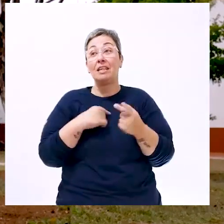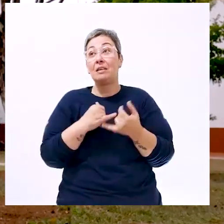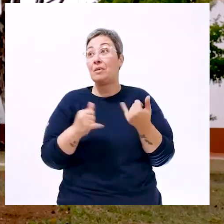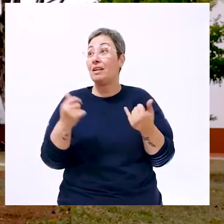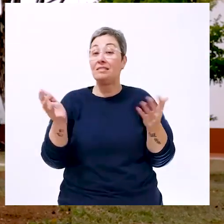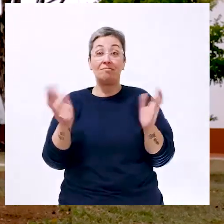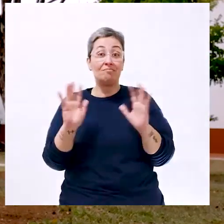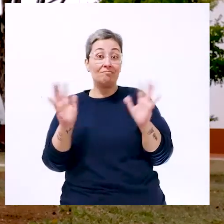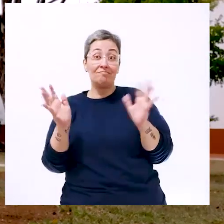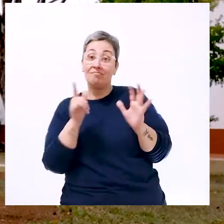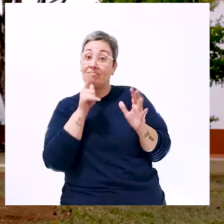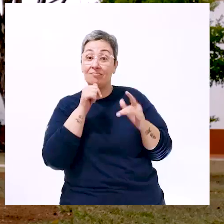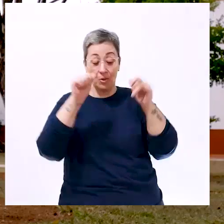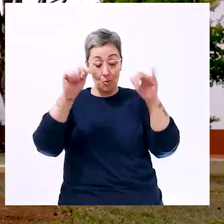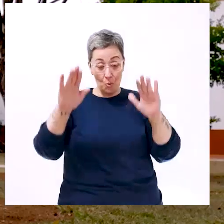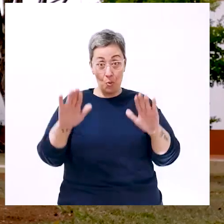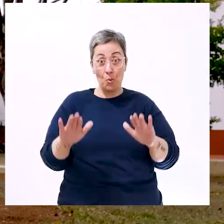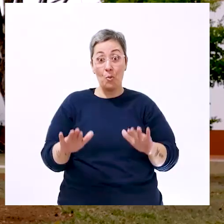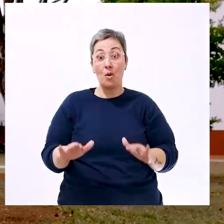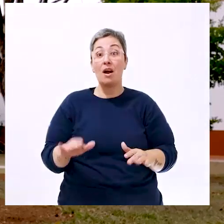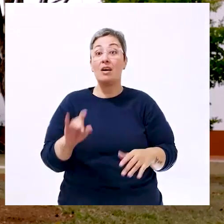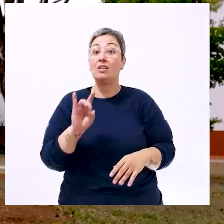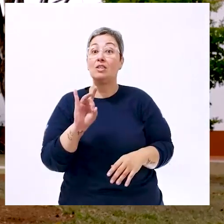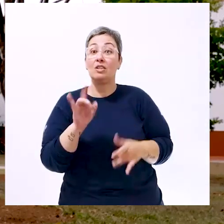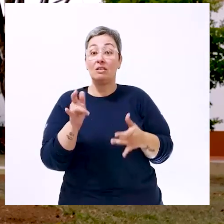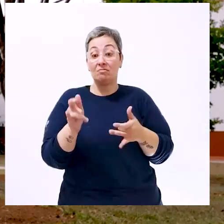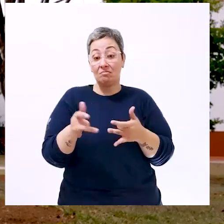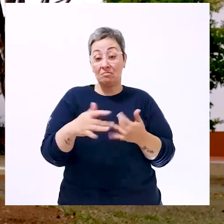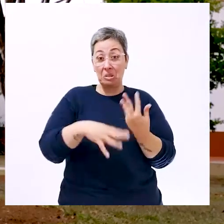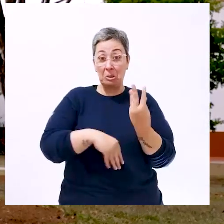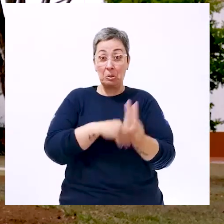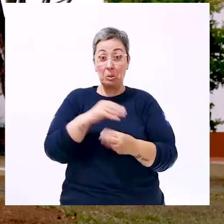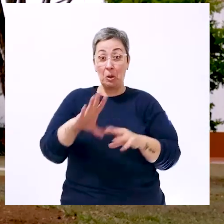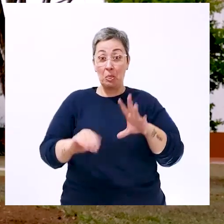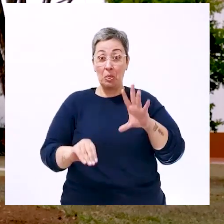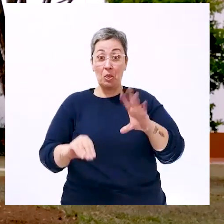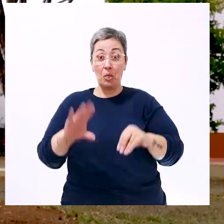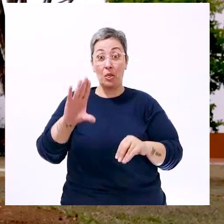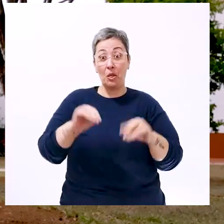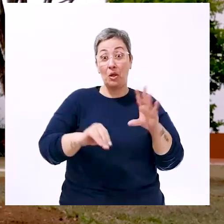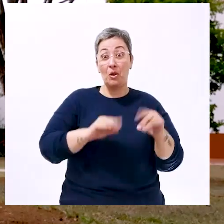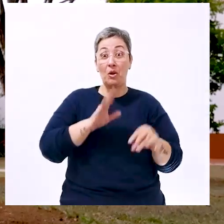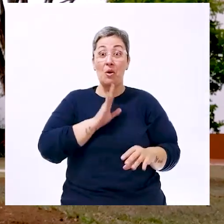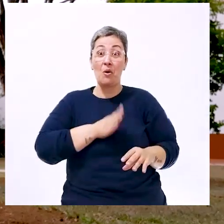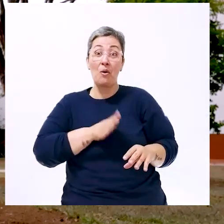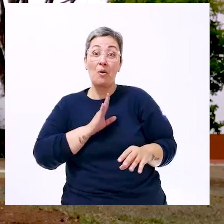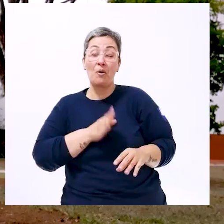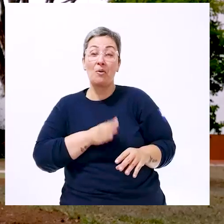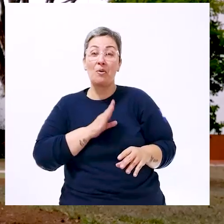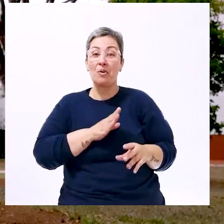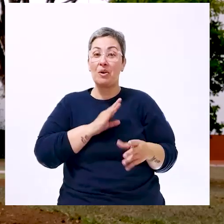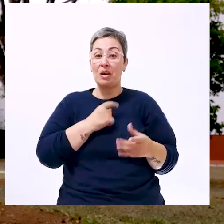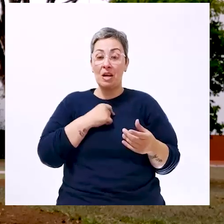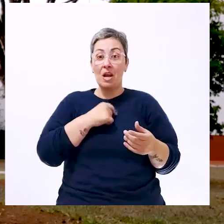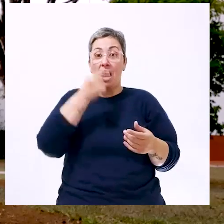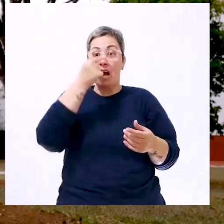esvai, dando um adeus aguaceiro. Resta apenas um lamaçal dentro de um